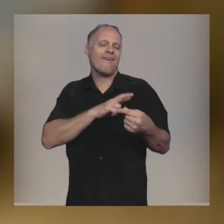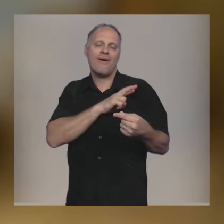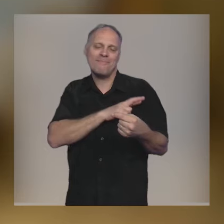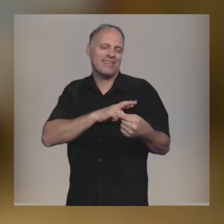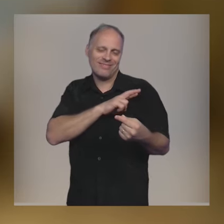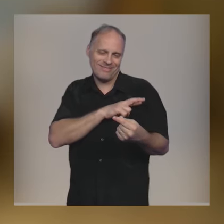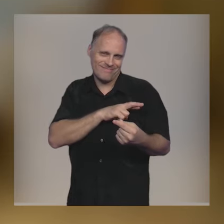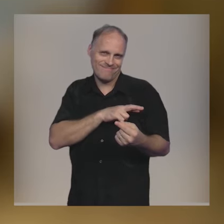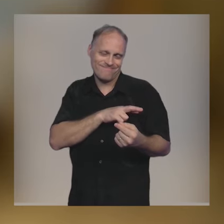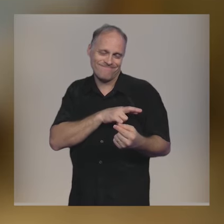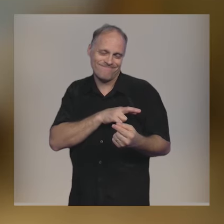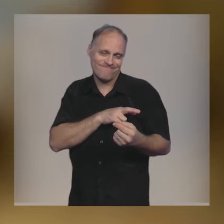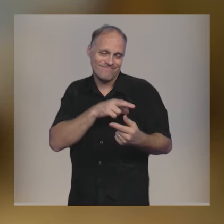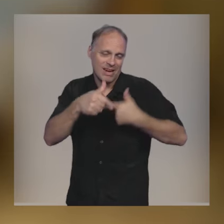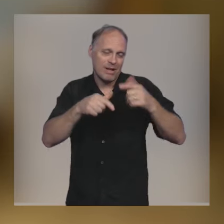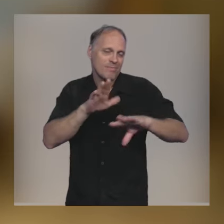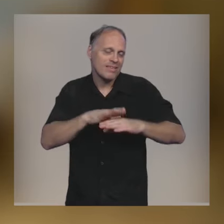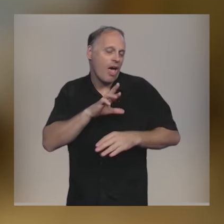romantismo,